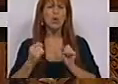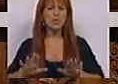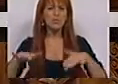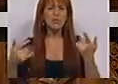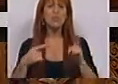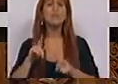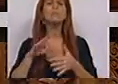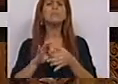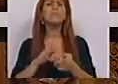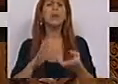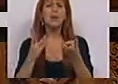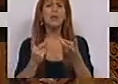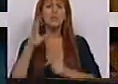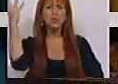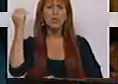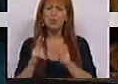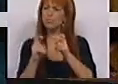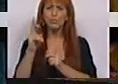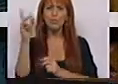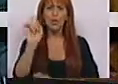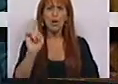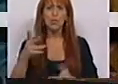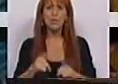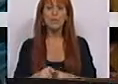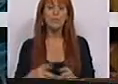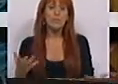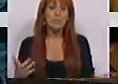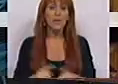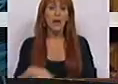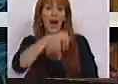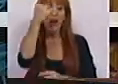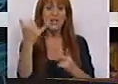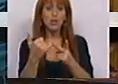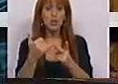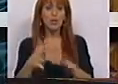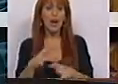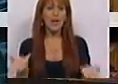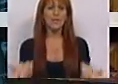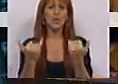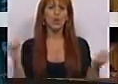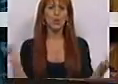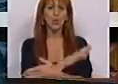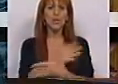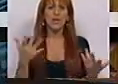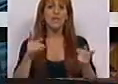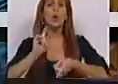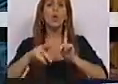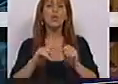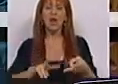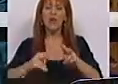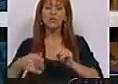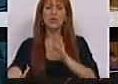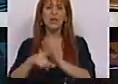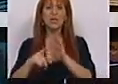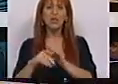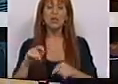inicialmente veiculado, o Orçamento da Cultura não aumentou. Resta a segunda grande notícia que seria a alteração